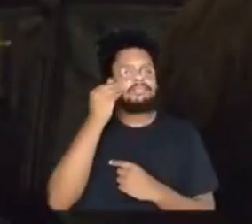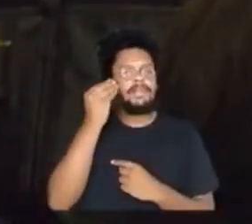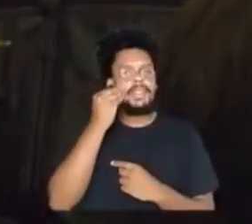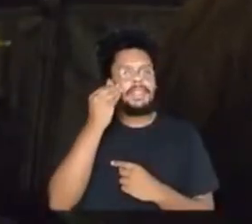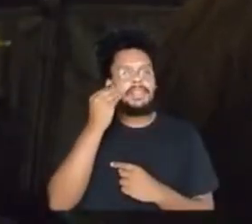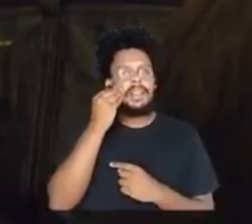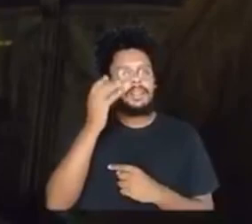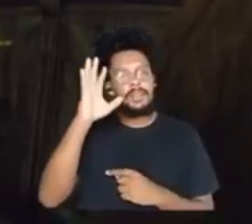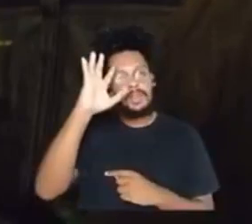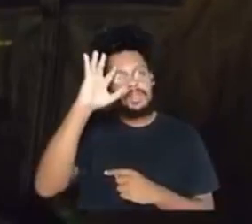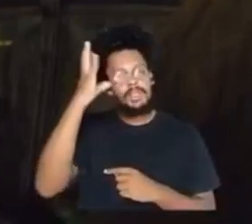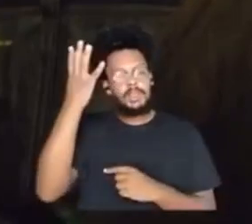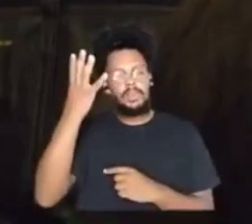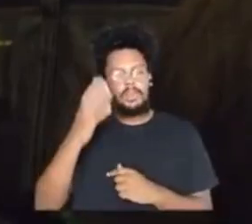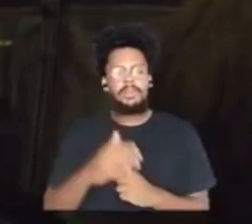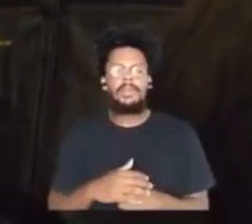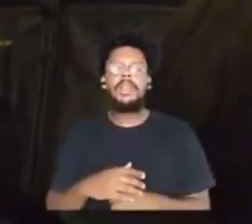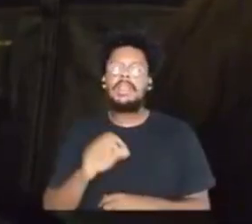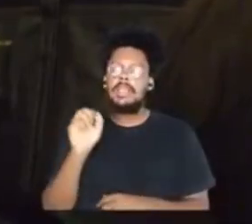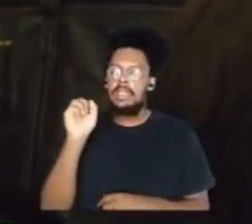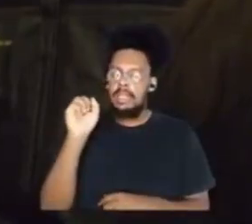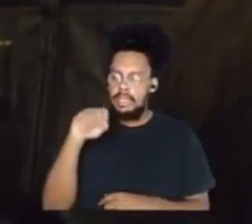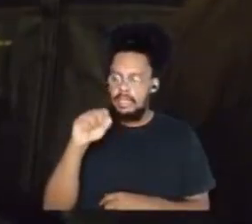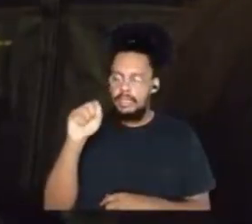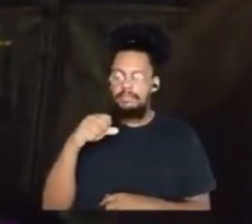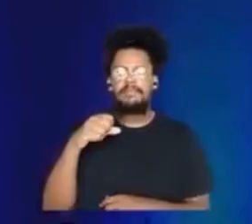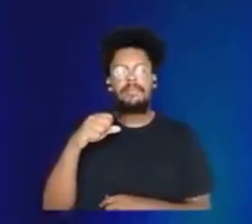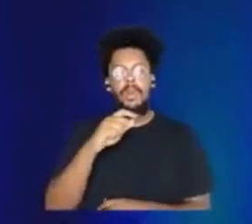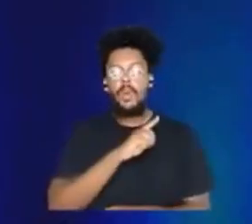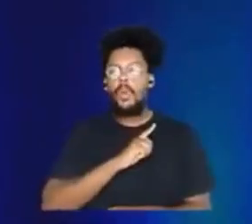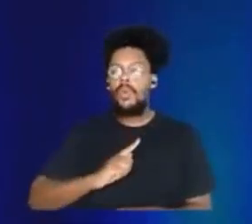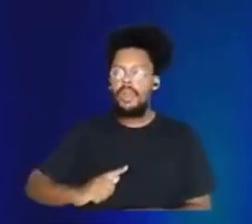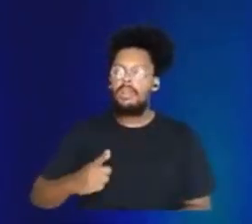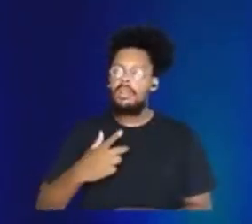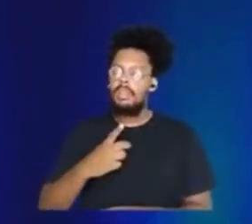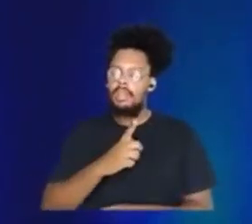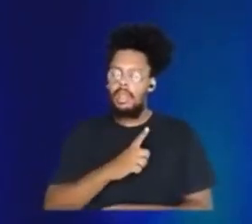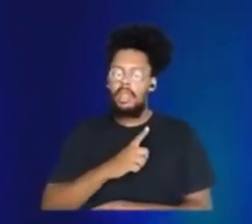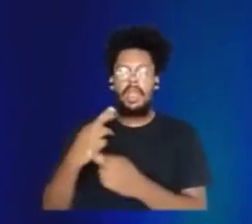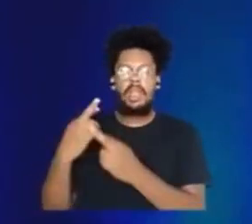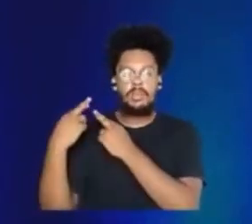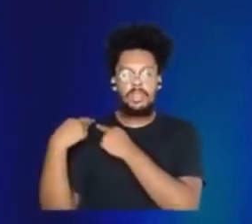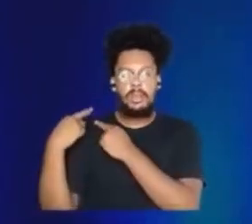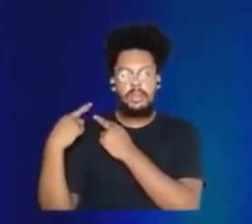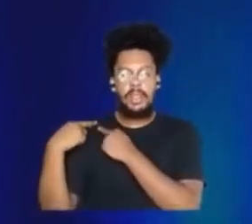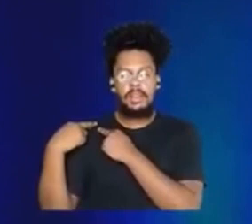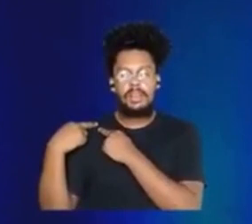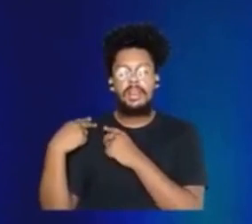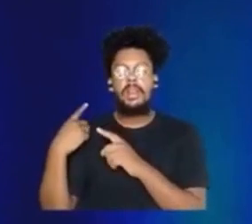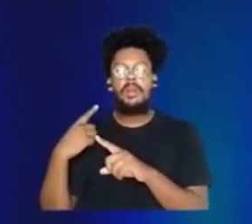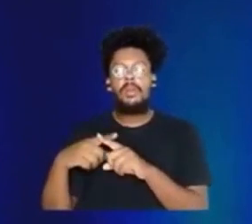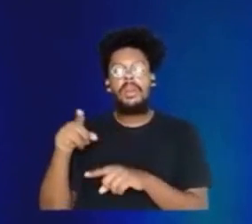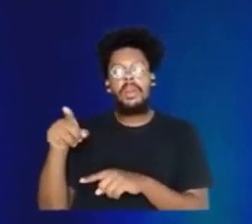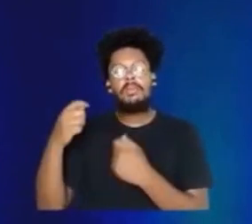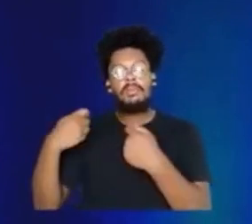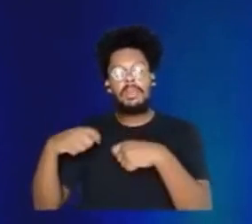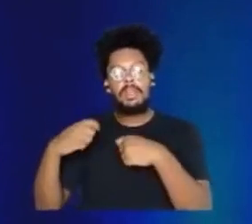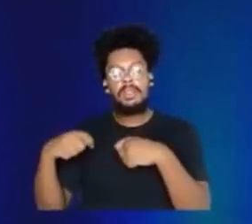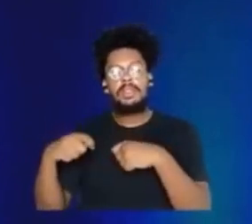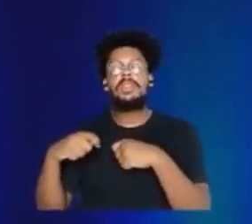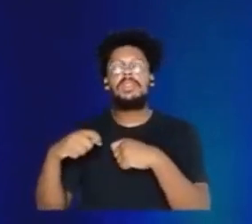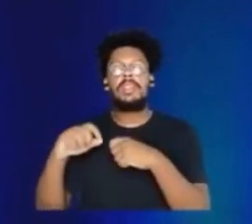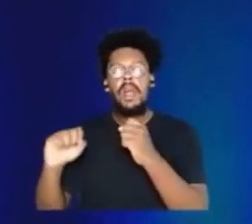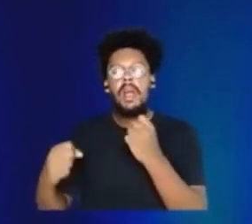resumir, sim, o governo tem uma missão nessa história, que é buscar apoiar o fortalecimento e a sustentabilidade